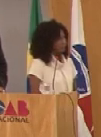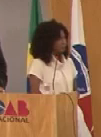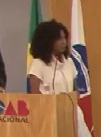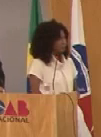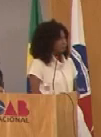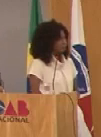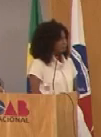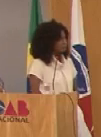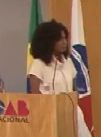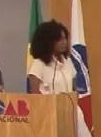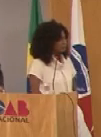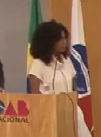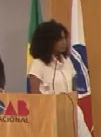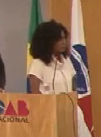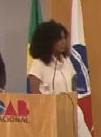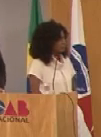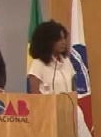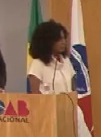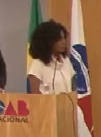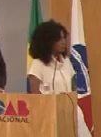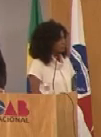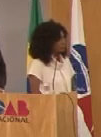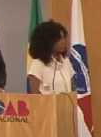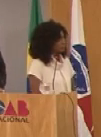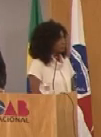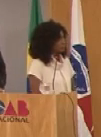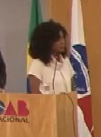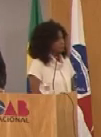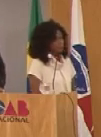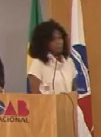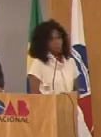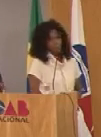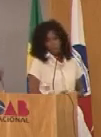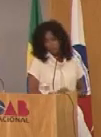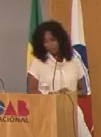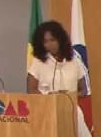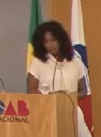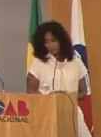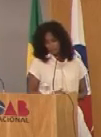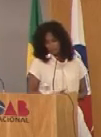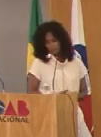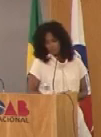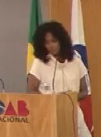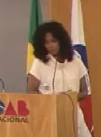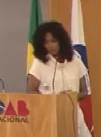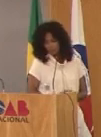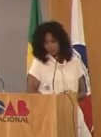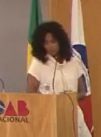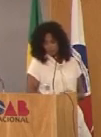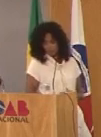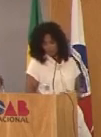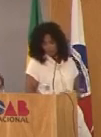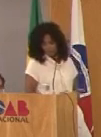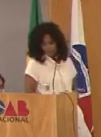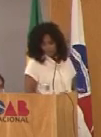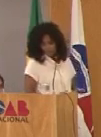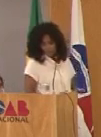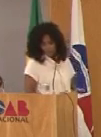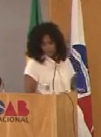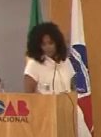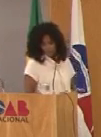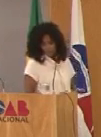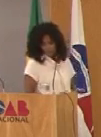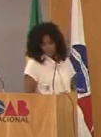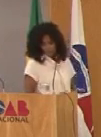um registro, traz uma produção científica expressiva do ponto de vista das universidades, que estão tendo a sua